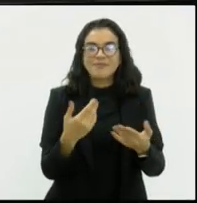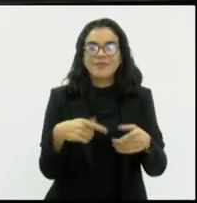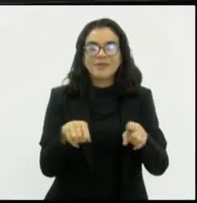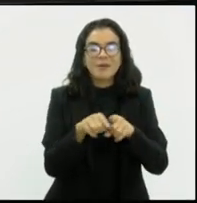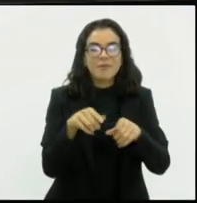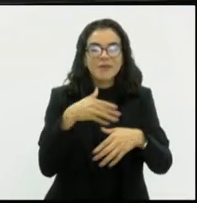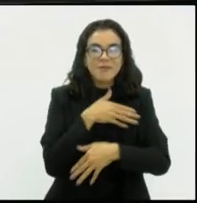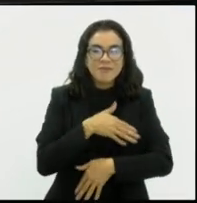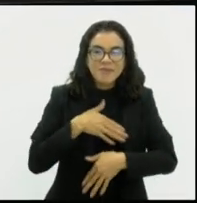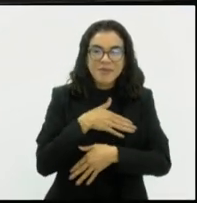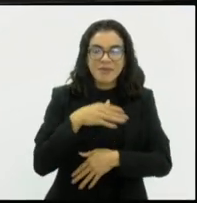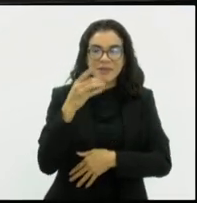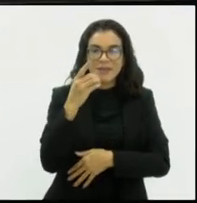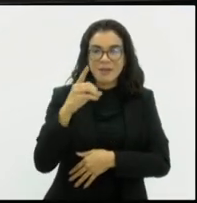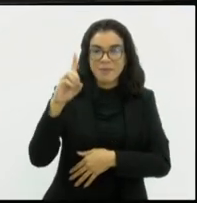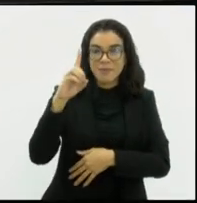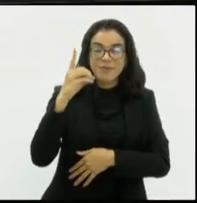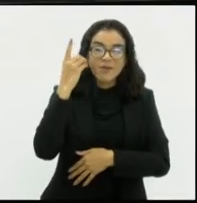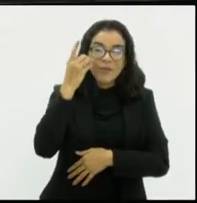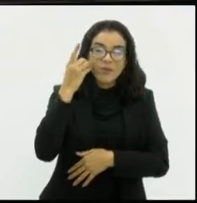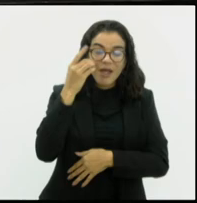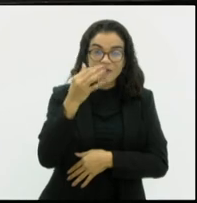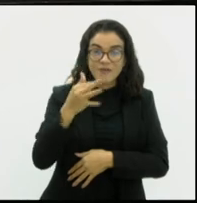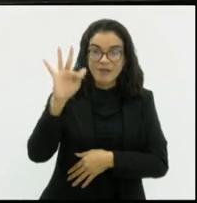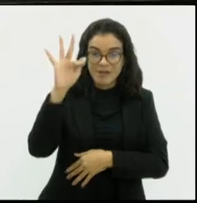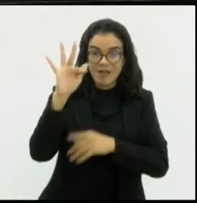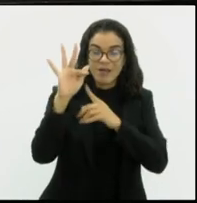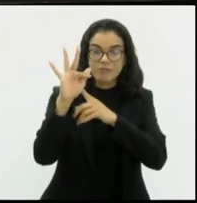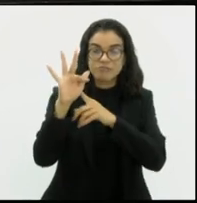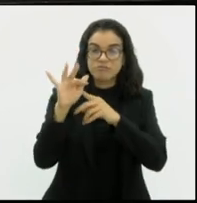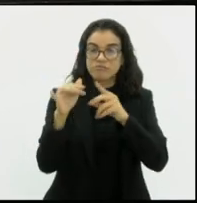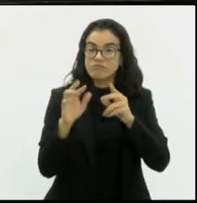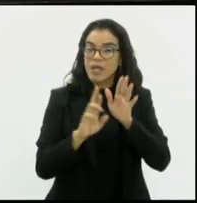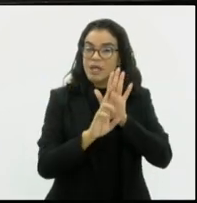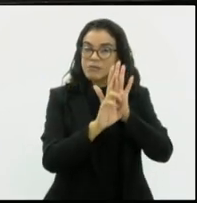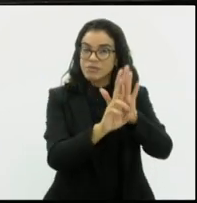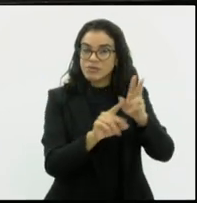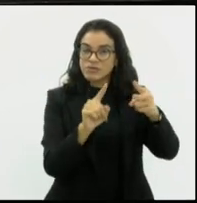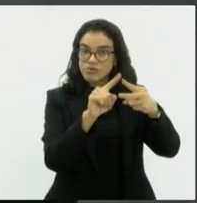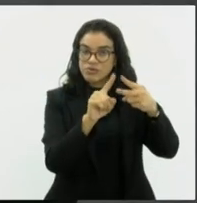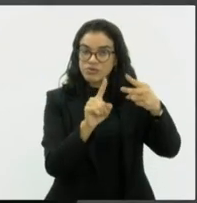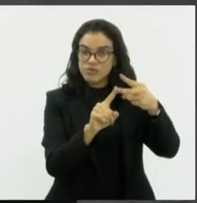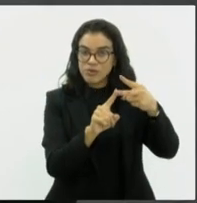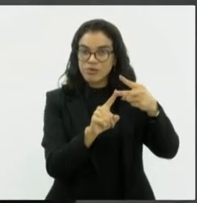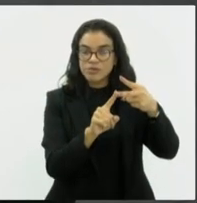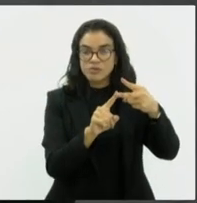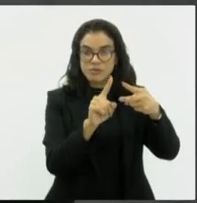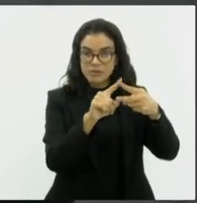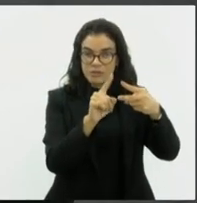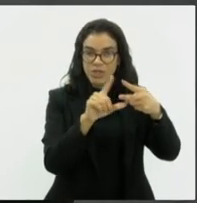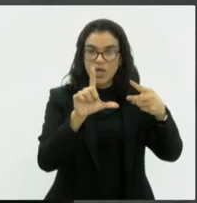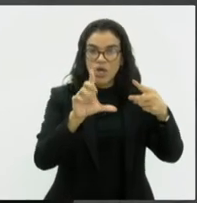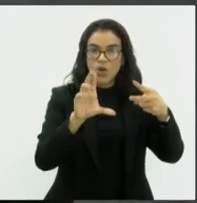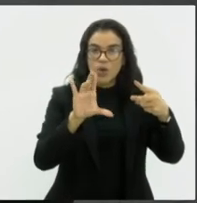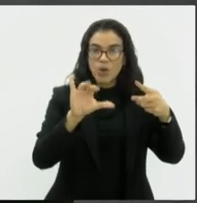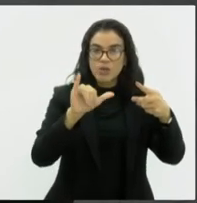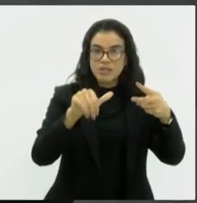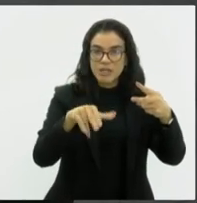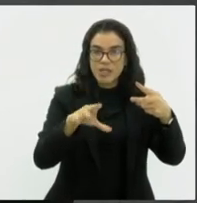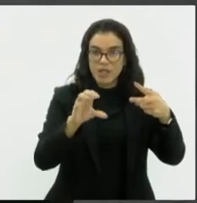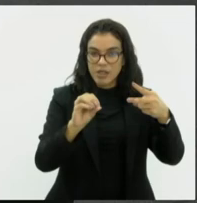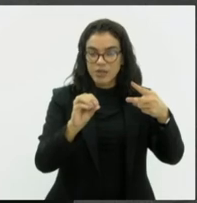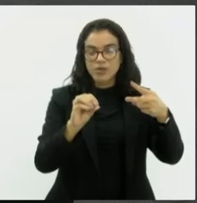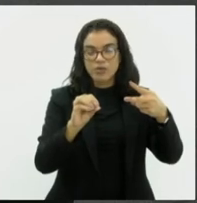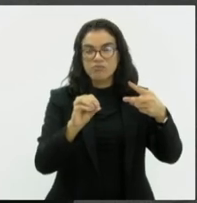cumprimentar os deputados federais, na forma dos 2 deputados que estão aqui na mesa. Primeiro, o deputado Luciano Vieira, ali.